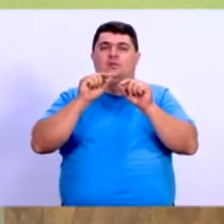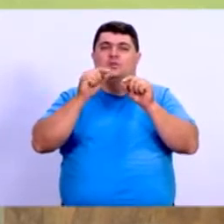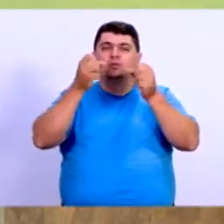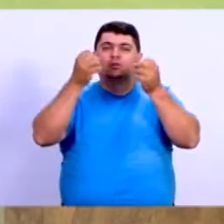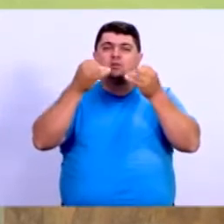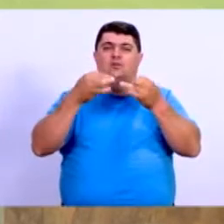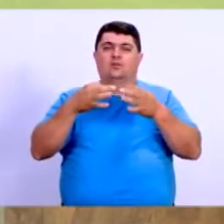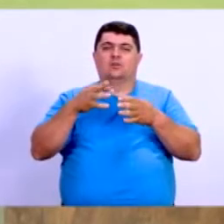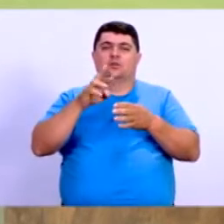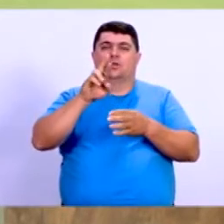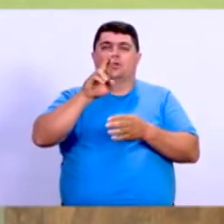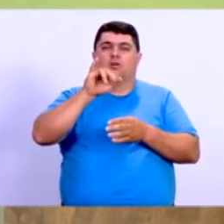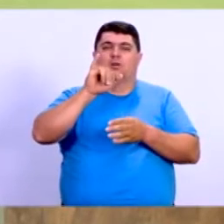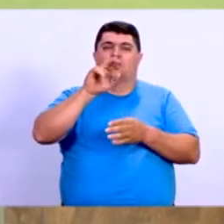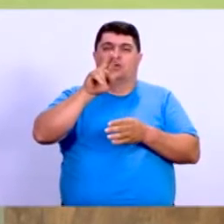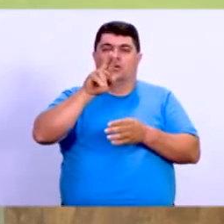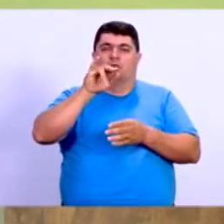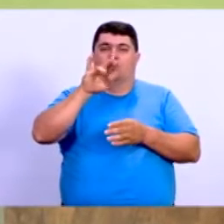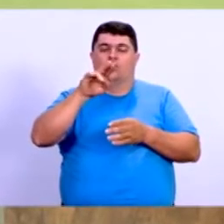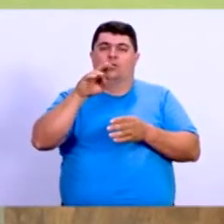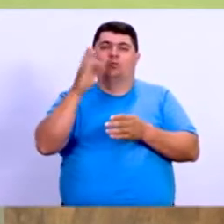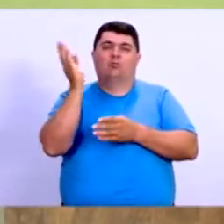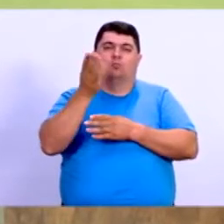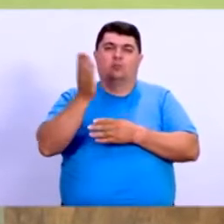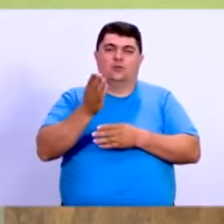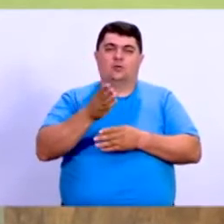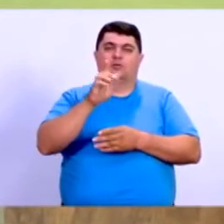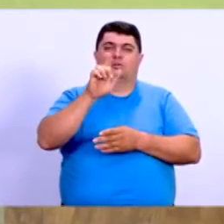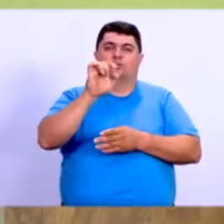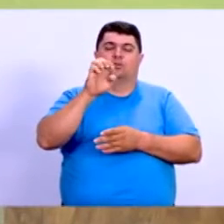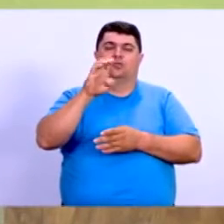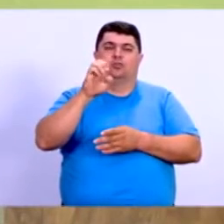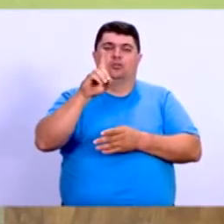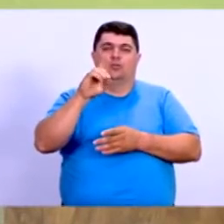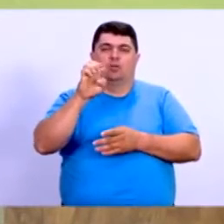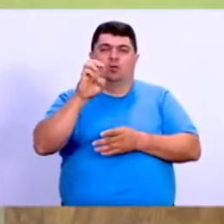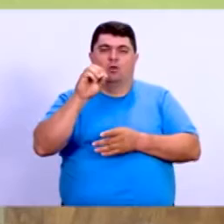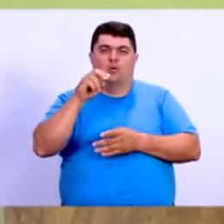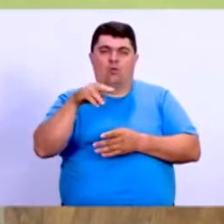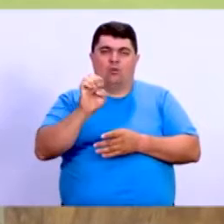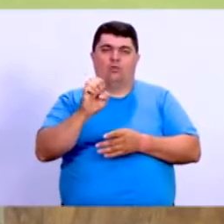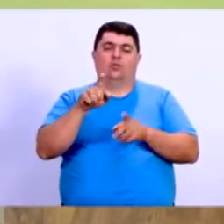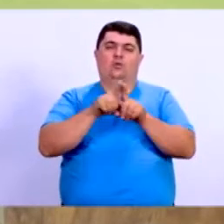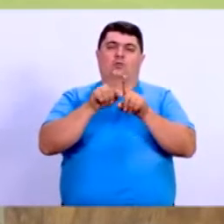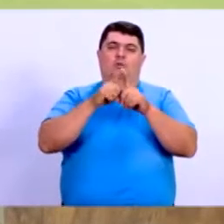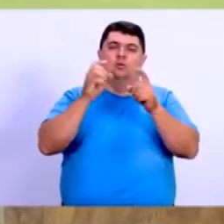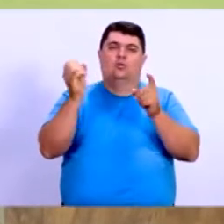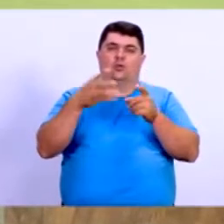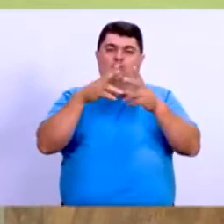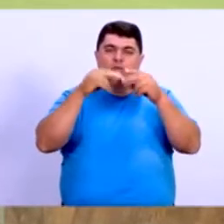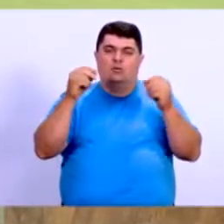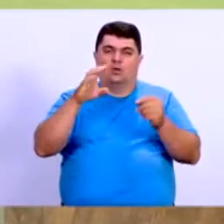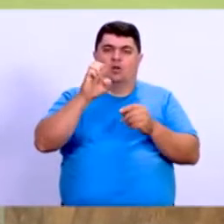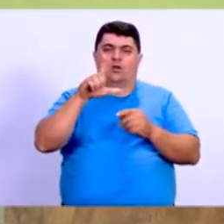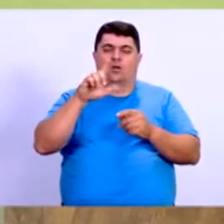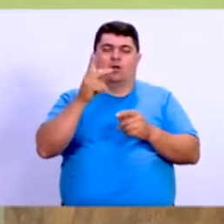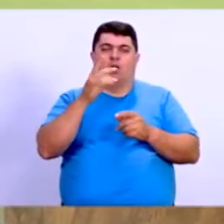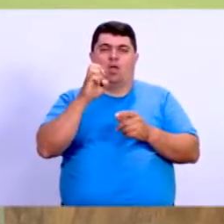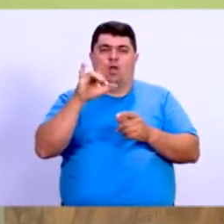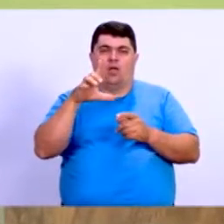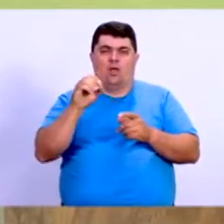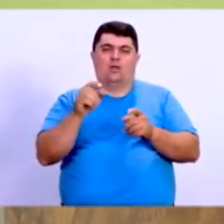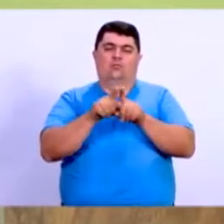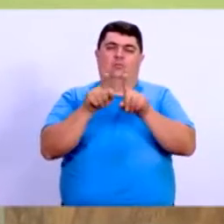participação do Rui Nogueira, de Machadinho do Oeste, Gideone Brito, de Nova Brasilândia, Hélio e Beto, Anderson,